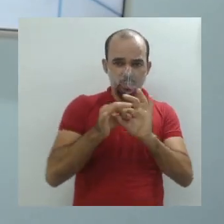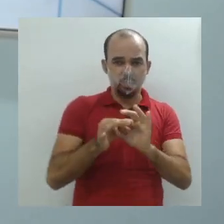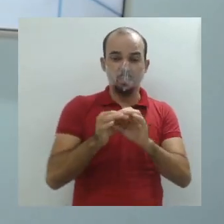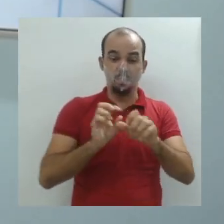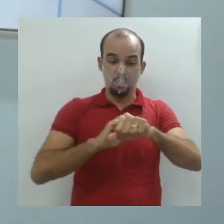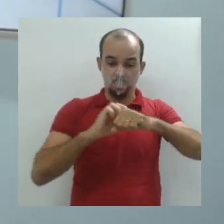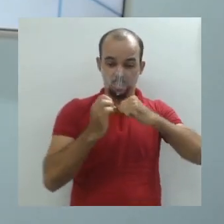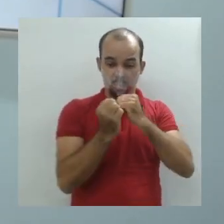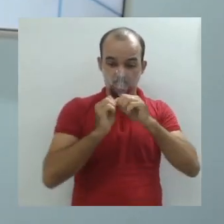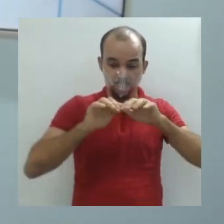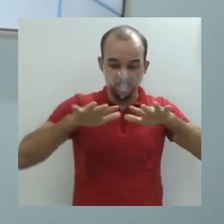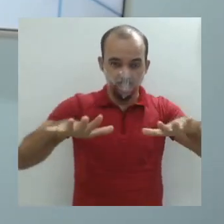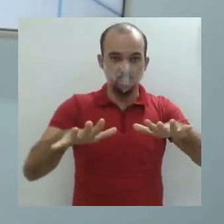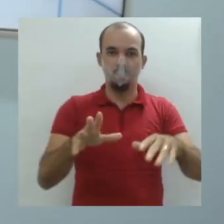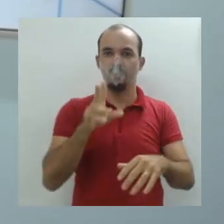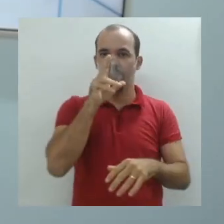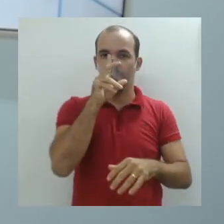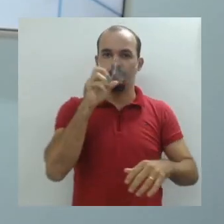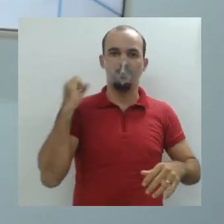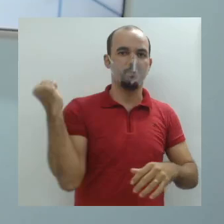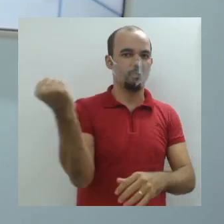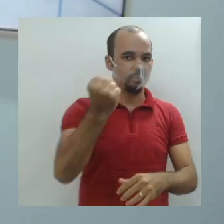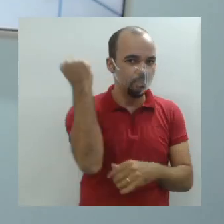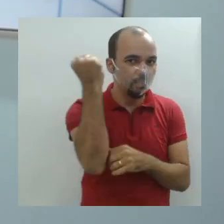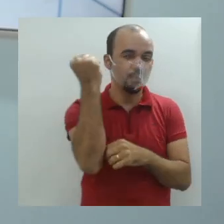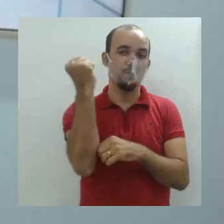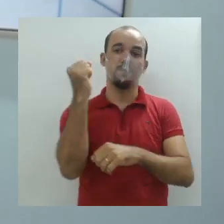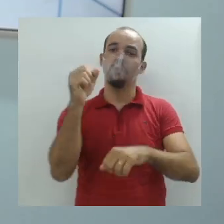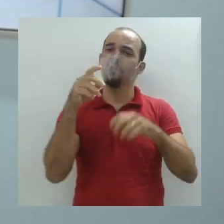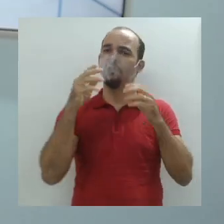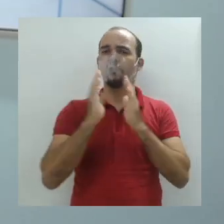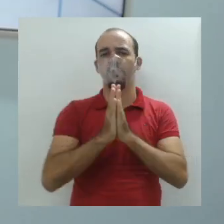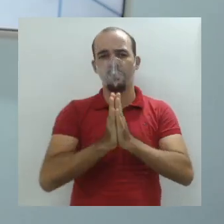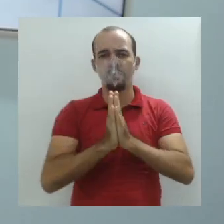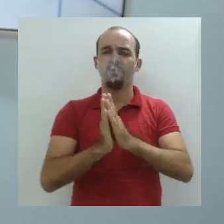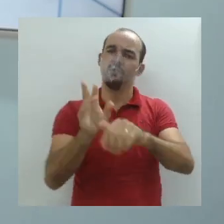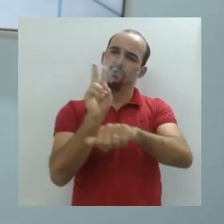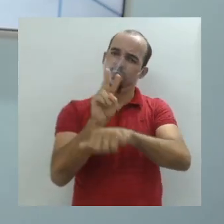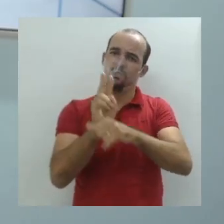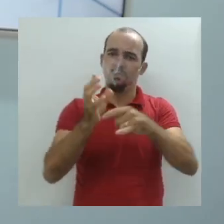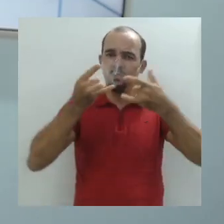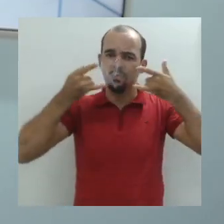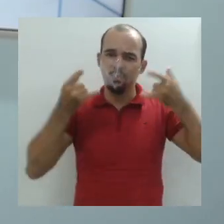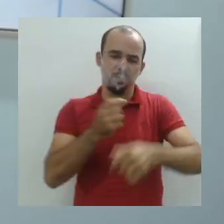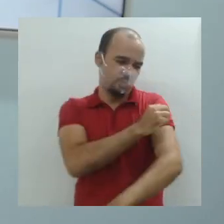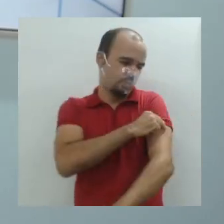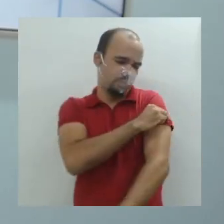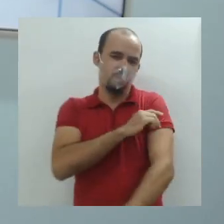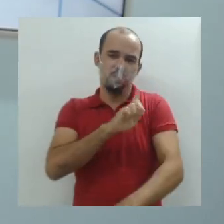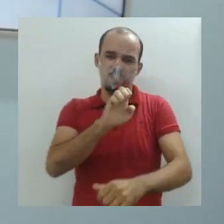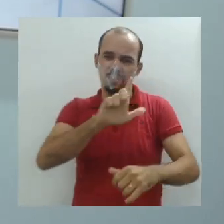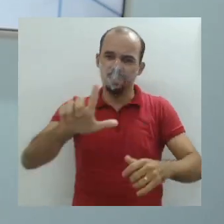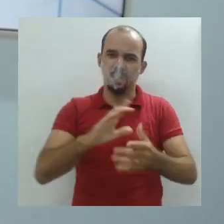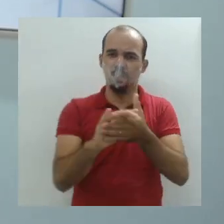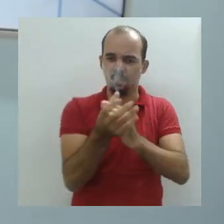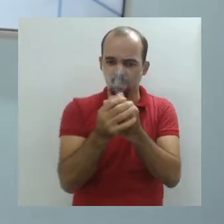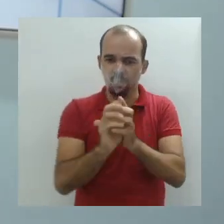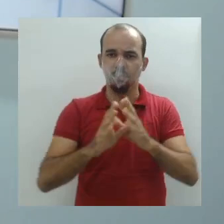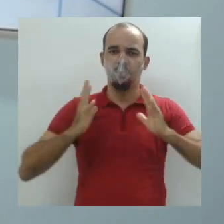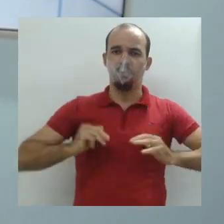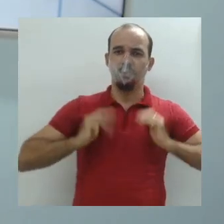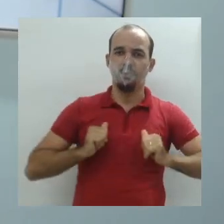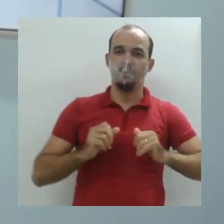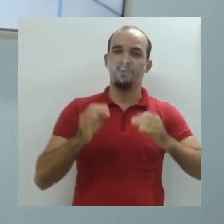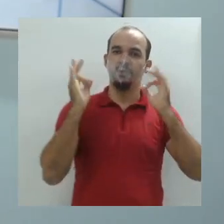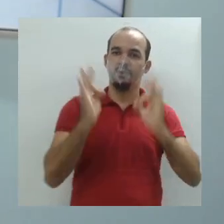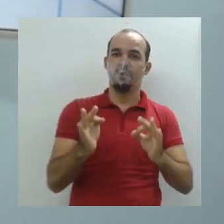momento muito crítico e Tivotinho pede a você que, por gentileza, não esquece o teu equipamento de proteção. Tá massa? Agora, aqui